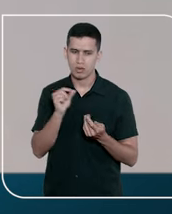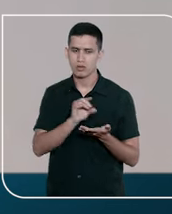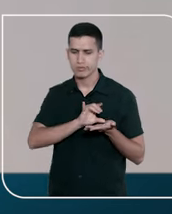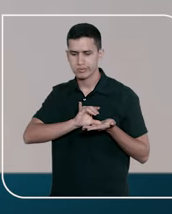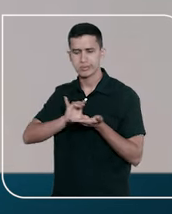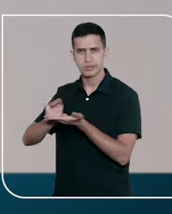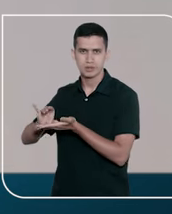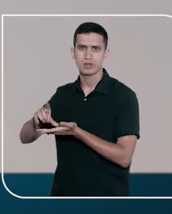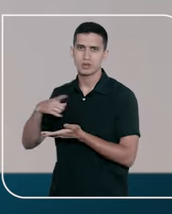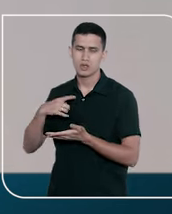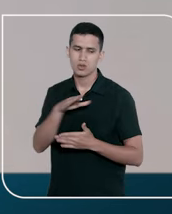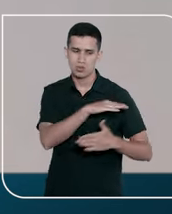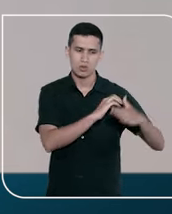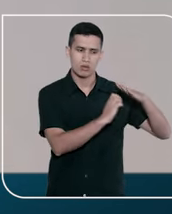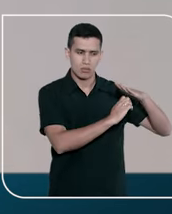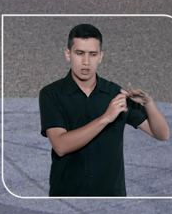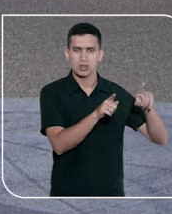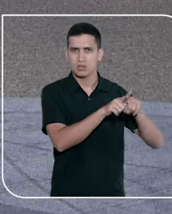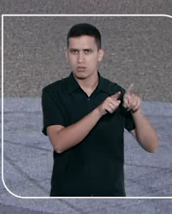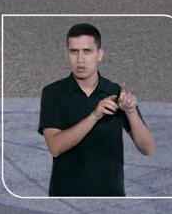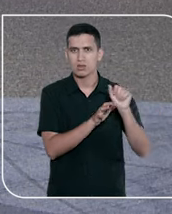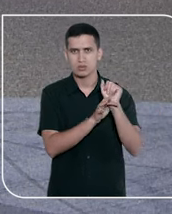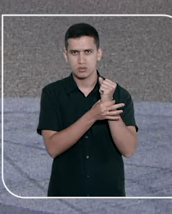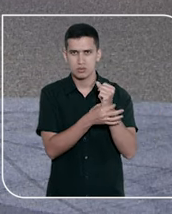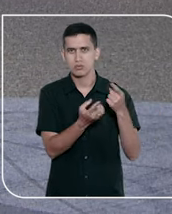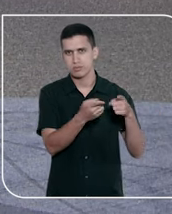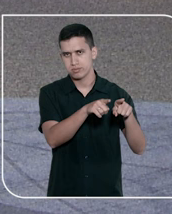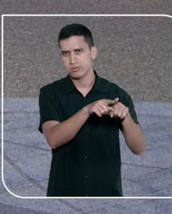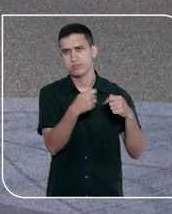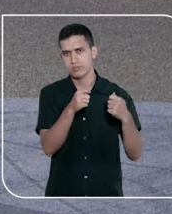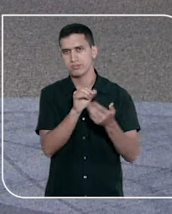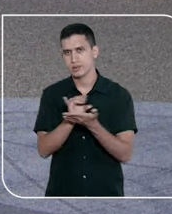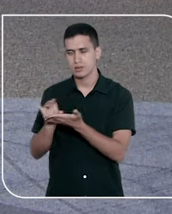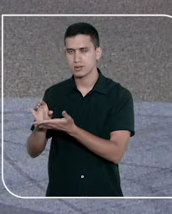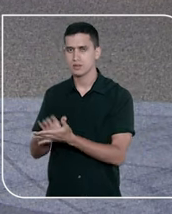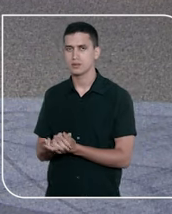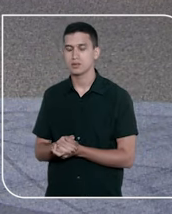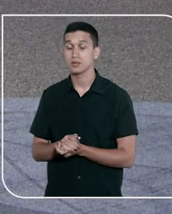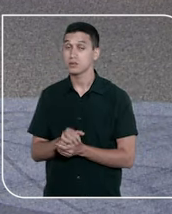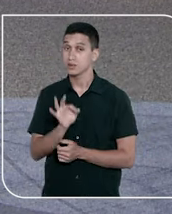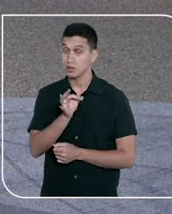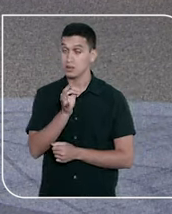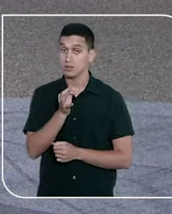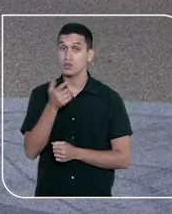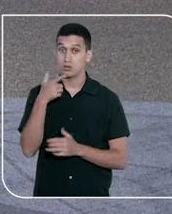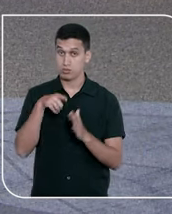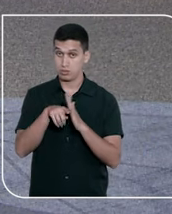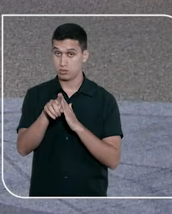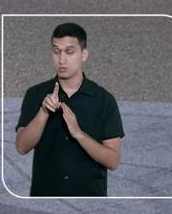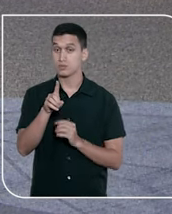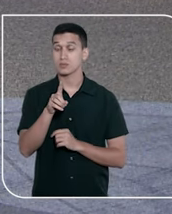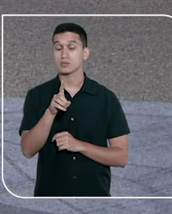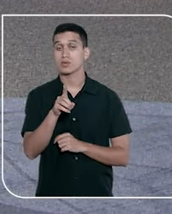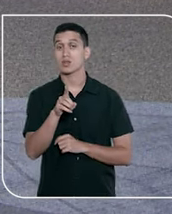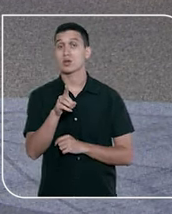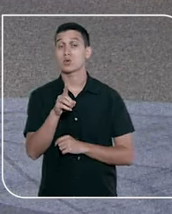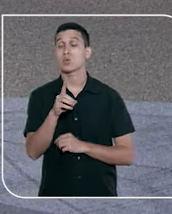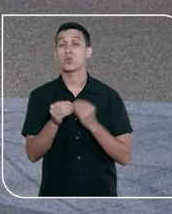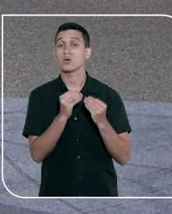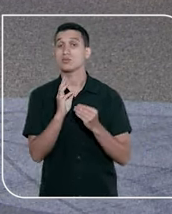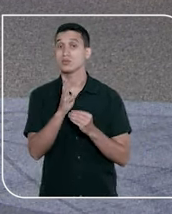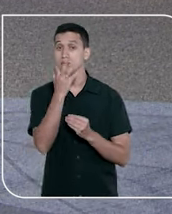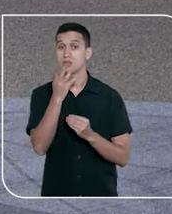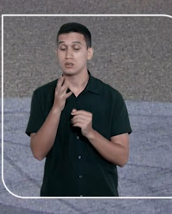seguradoras nesses eventos trágicos. Doutor Ricardo, e como é que acontece a proteção da vítima, por exemplo,